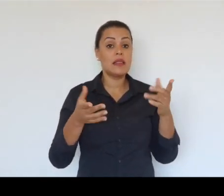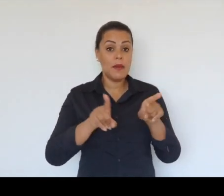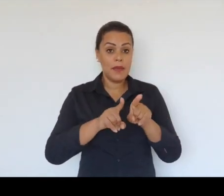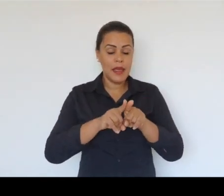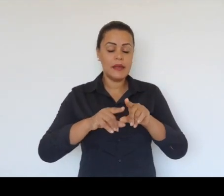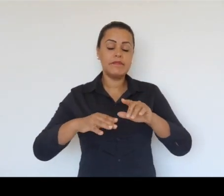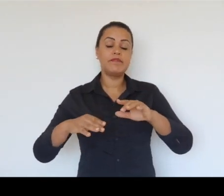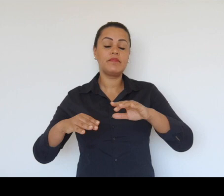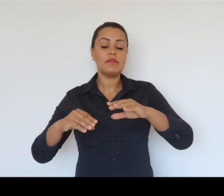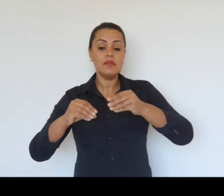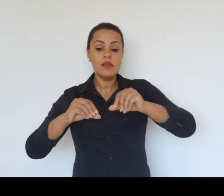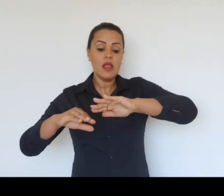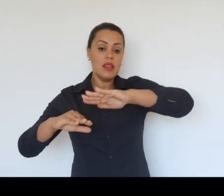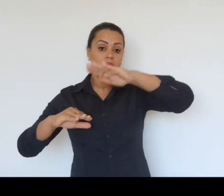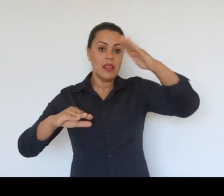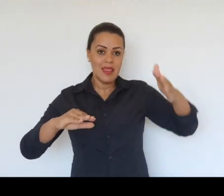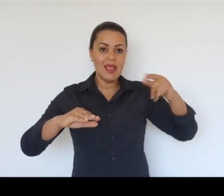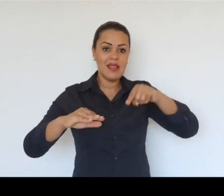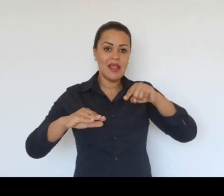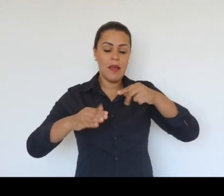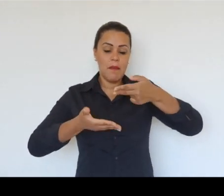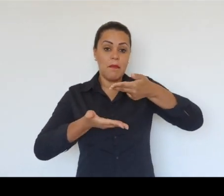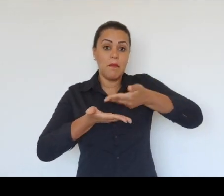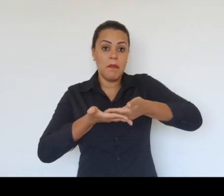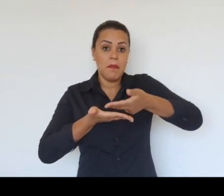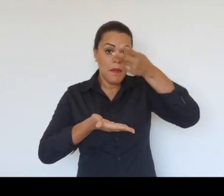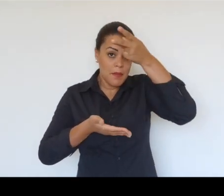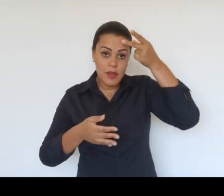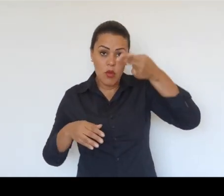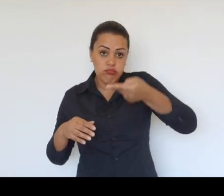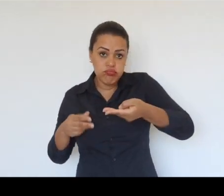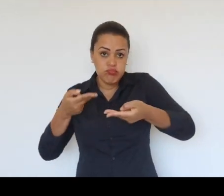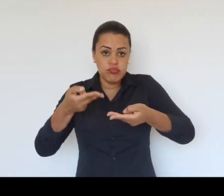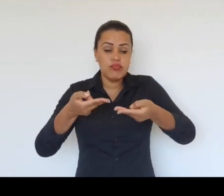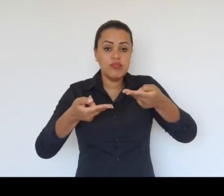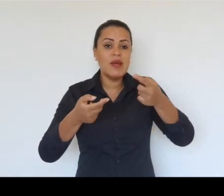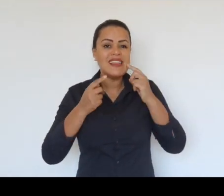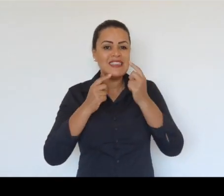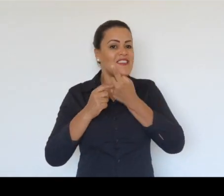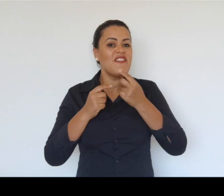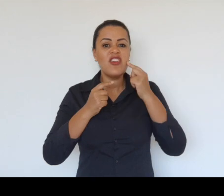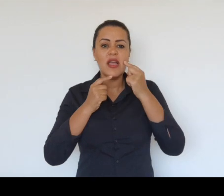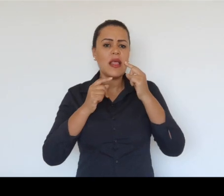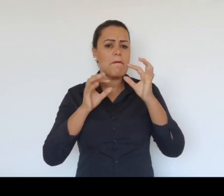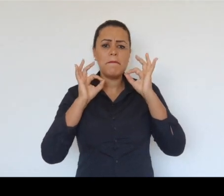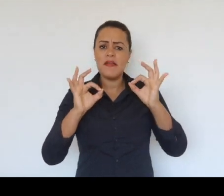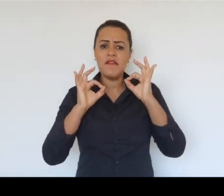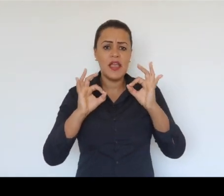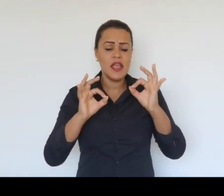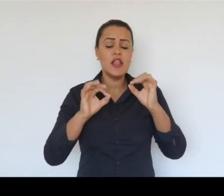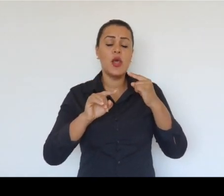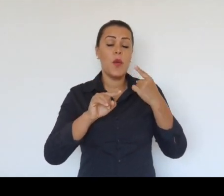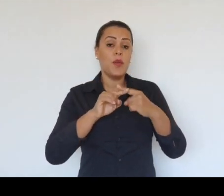sepultamentos consideravelmente inteiros, por causa do pH do solo, que fica alterado pela presença